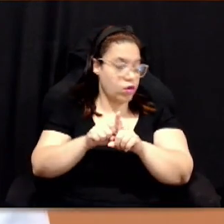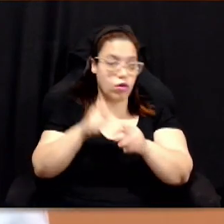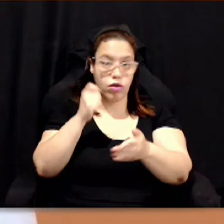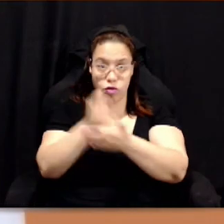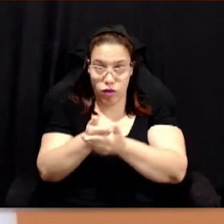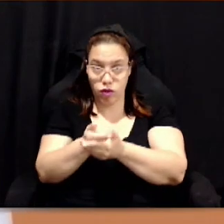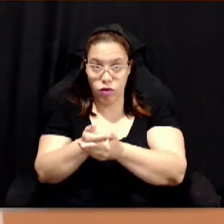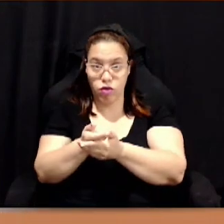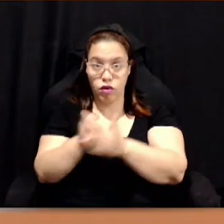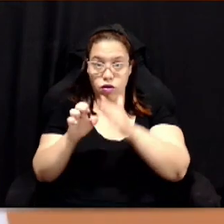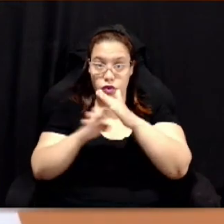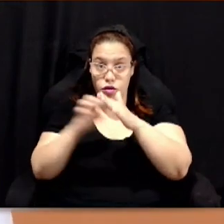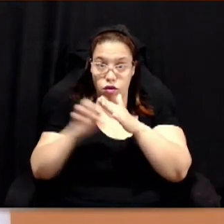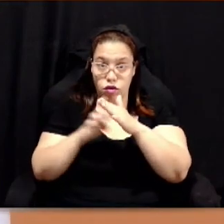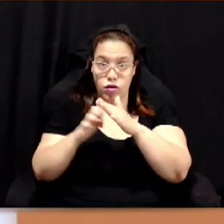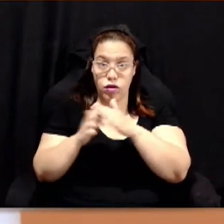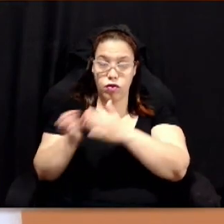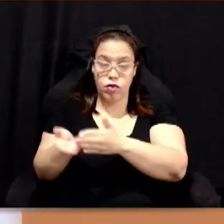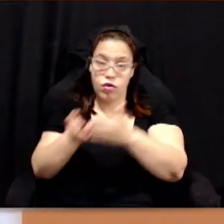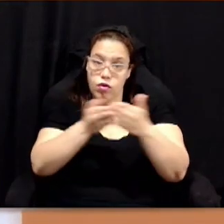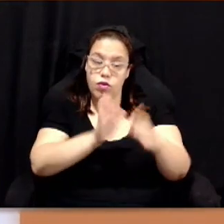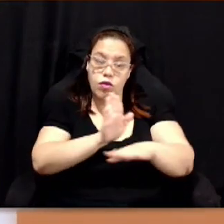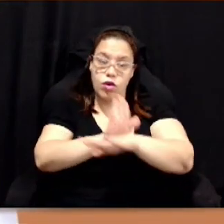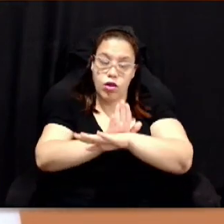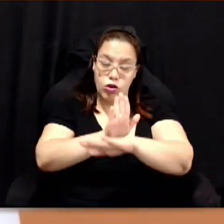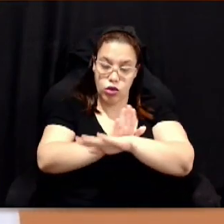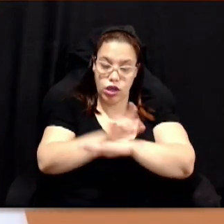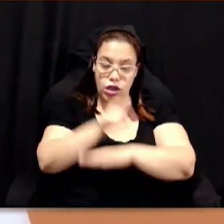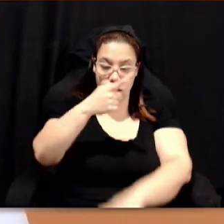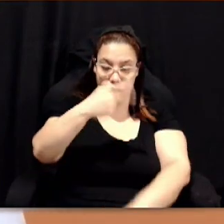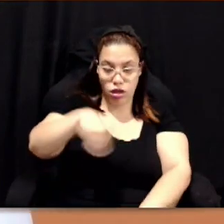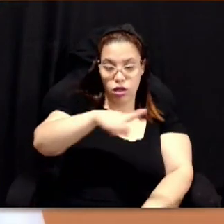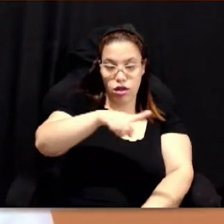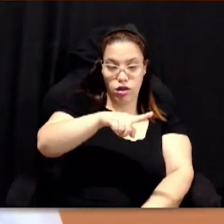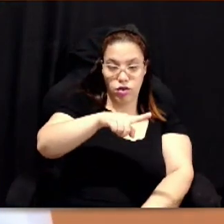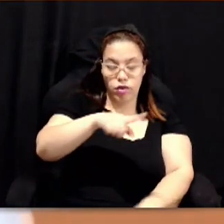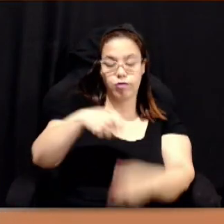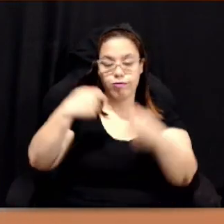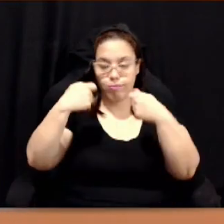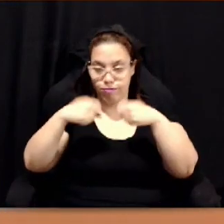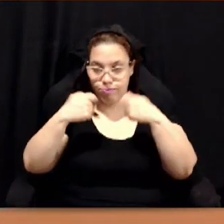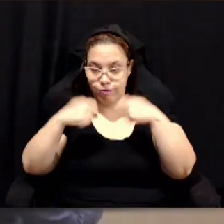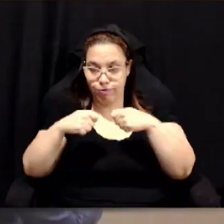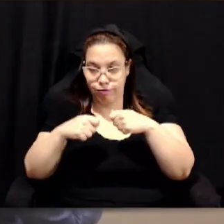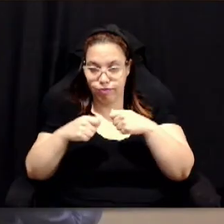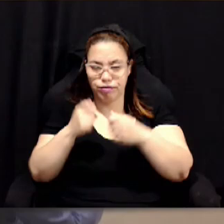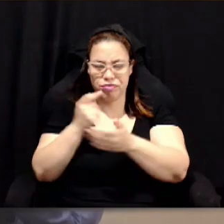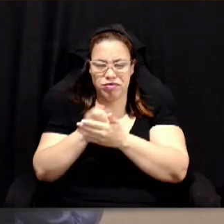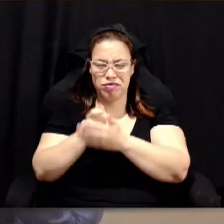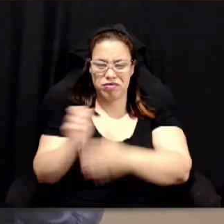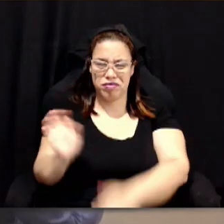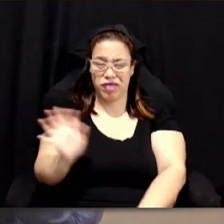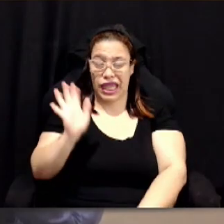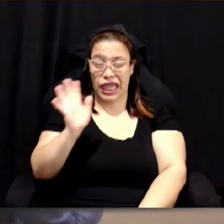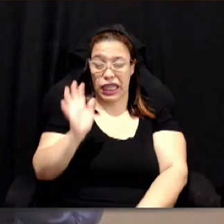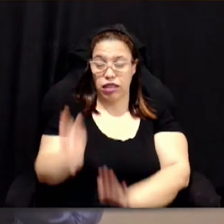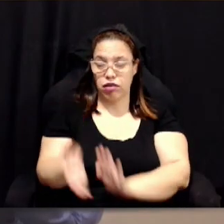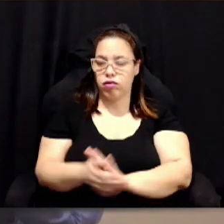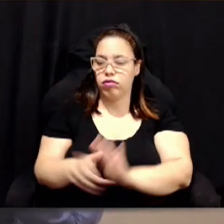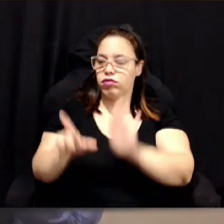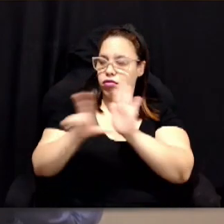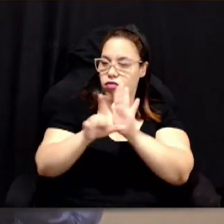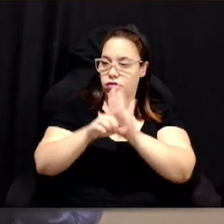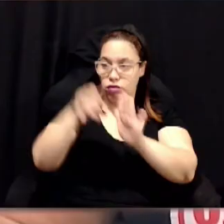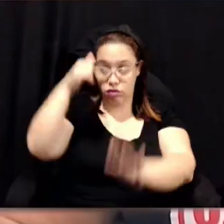Então é um benefício que vem para poder ajudar aquelas pessoas que realmente precisam e gastam muito com medicamento. A lei que prevê alteração